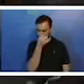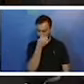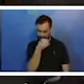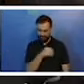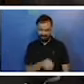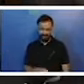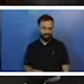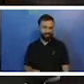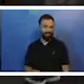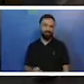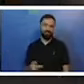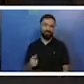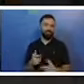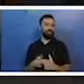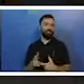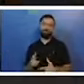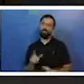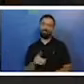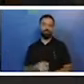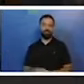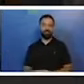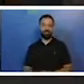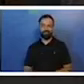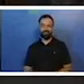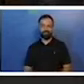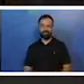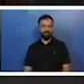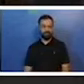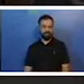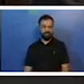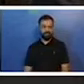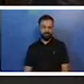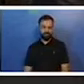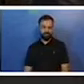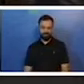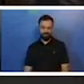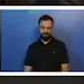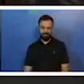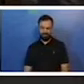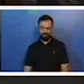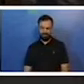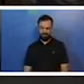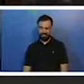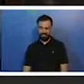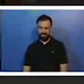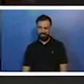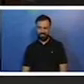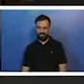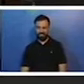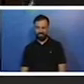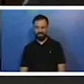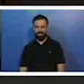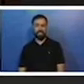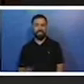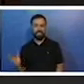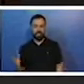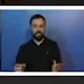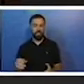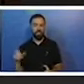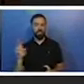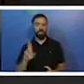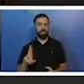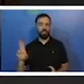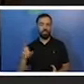Problema não pega lá vamos lá o professor vamos fazer com as tampinha agora que é mais difícil né